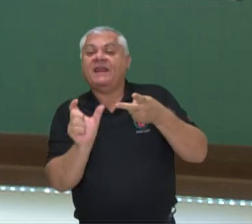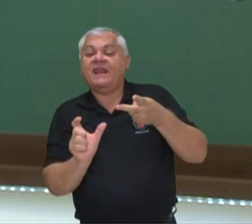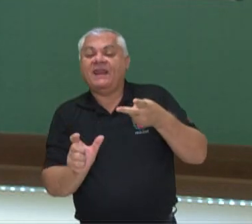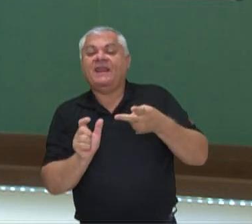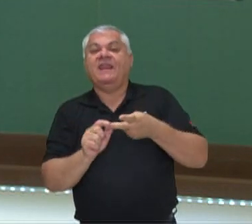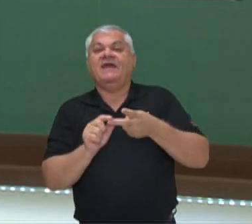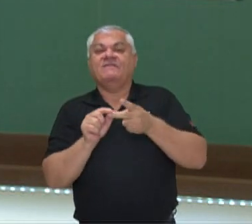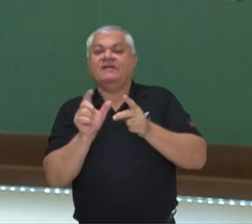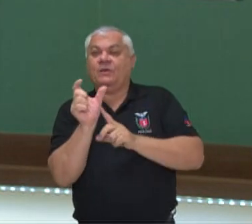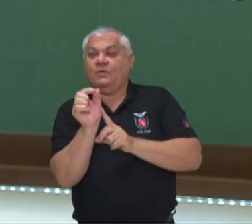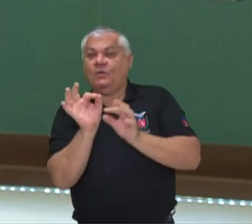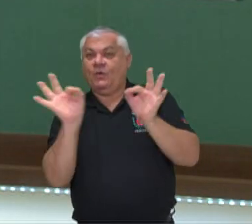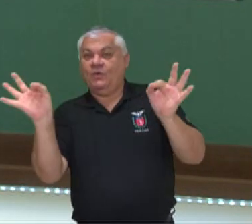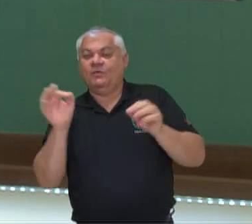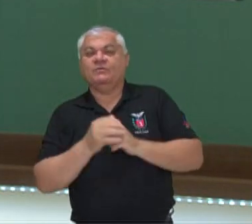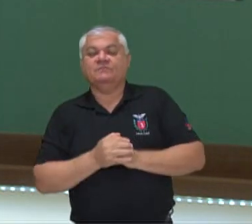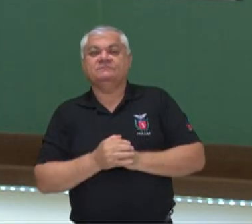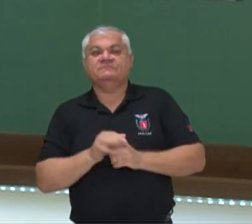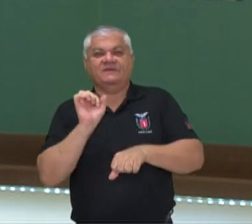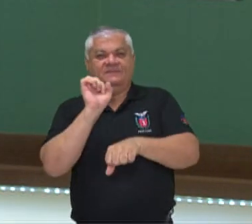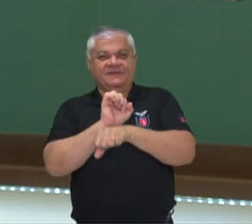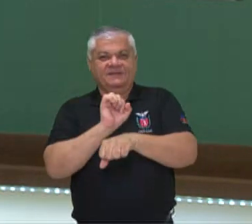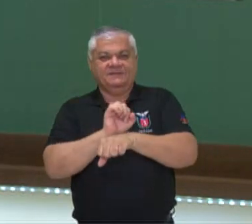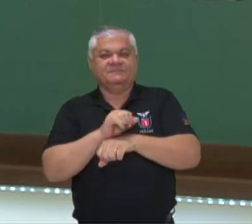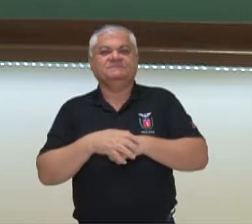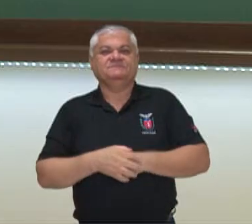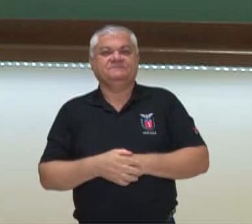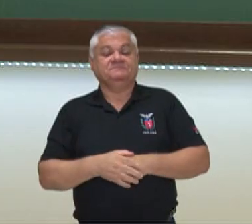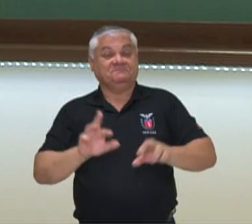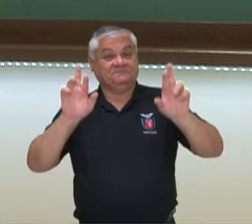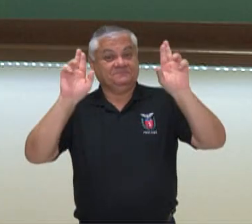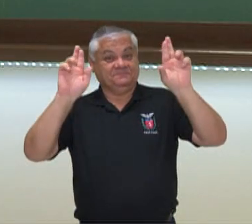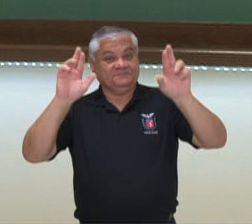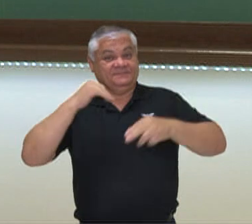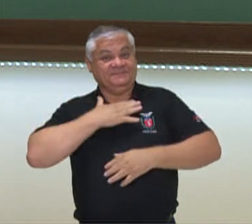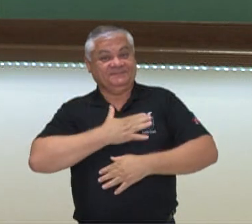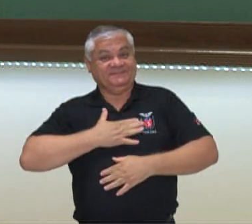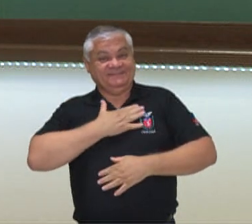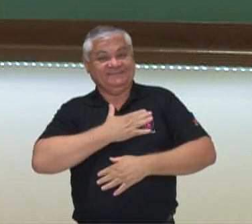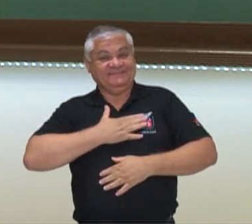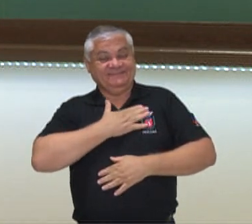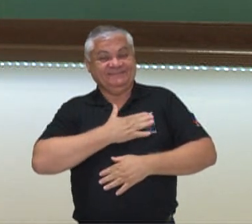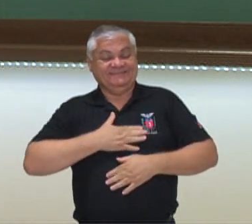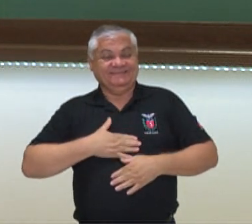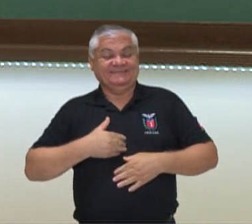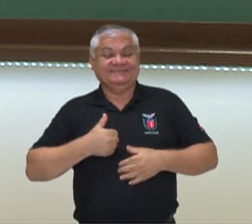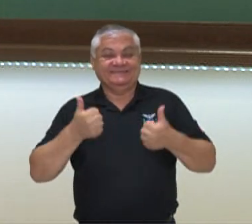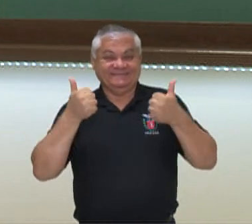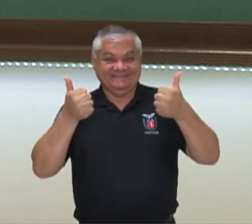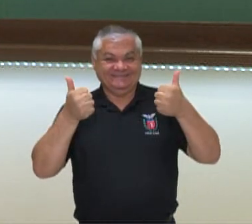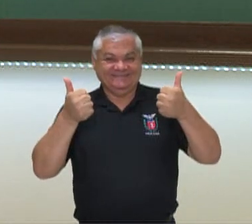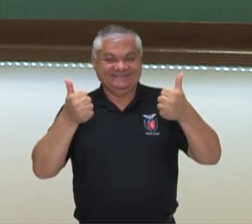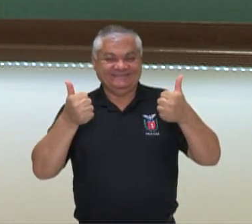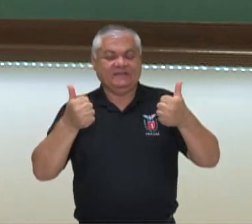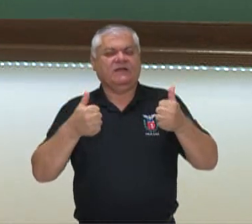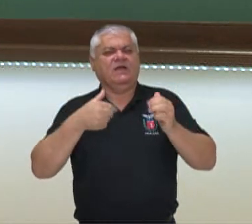adjetivos longos. E eu vou parando por aqui, tá? Espero que vocês tenham gostado da nossa aula de hoje, tá bom, pessoal?